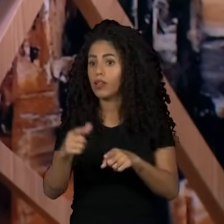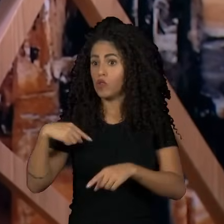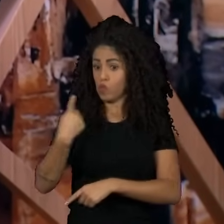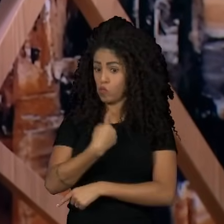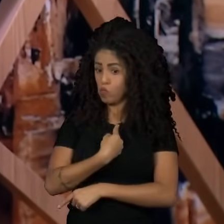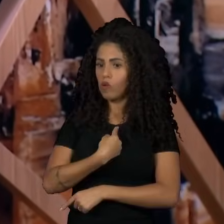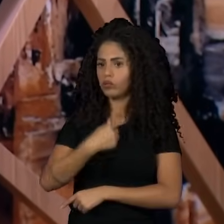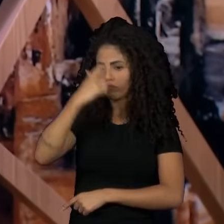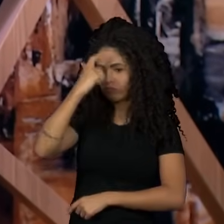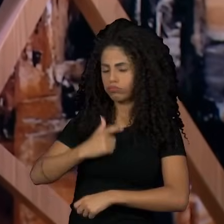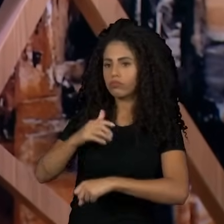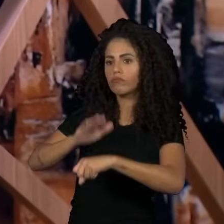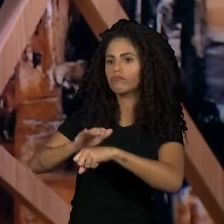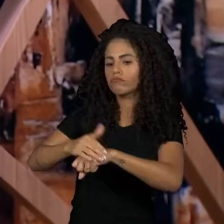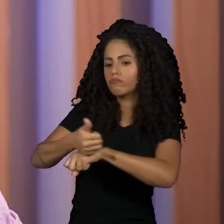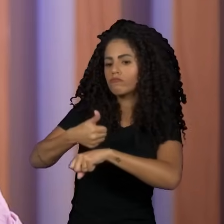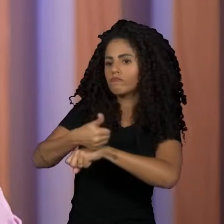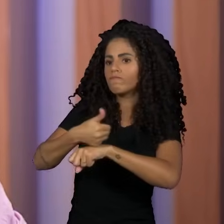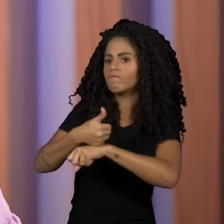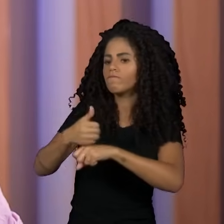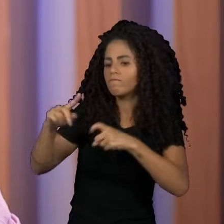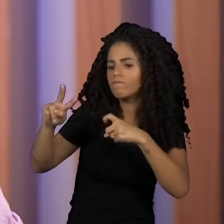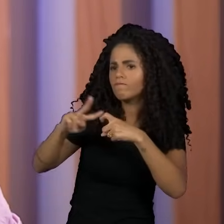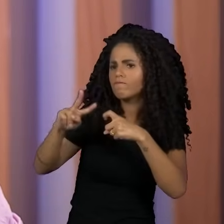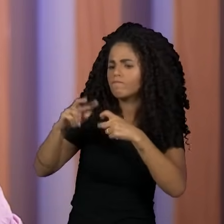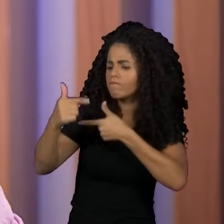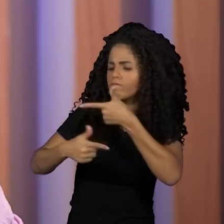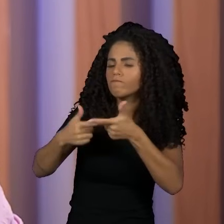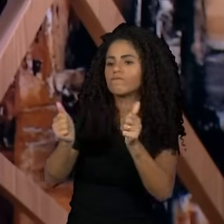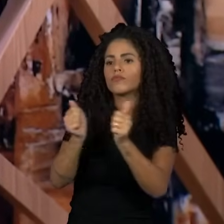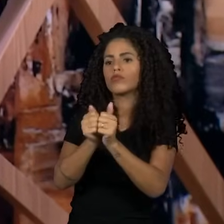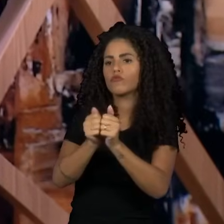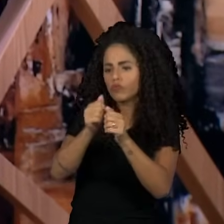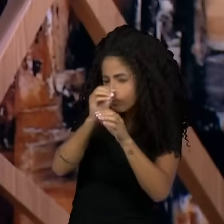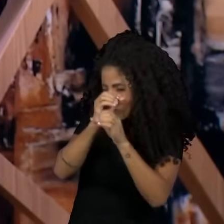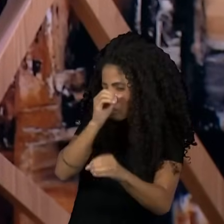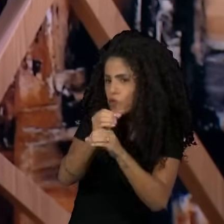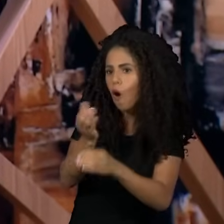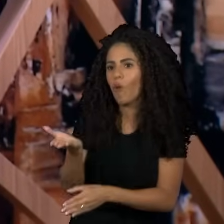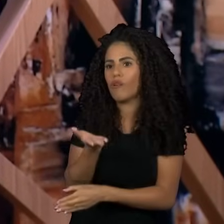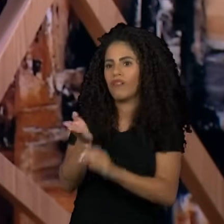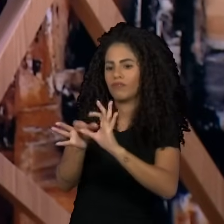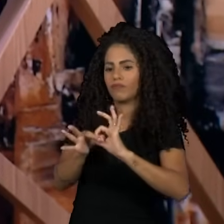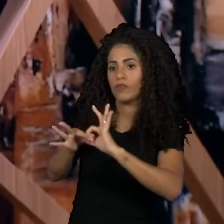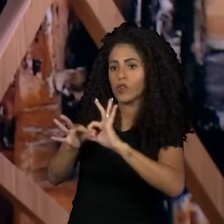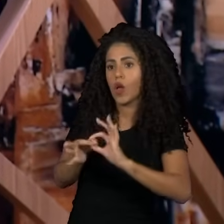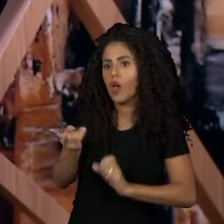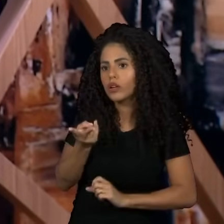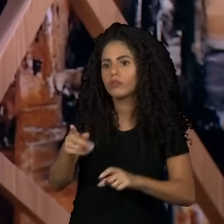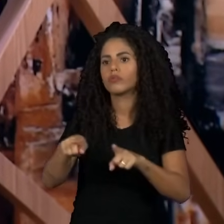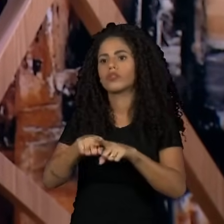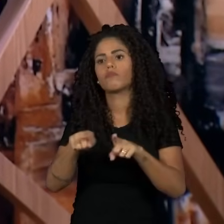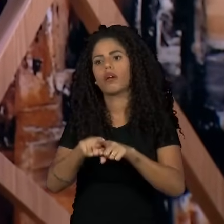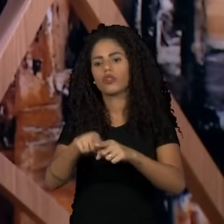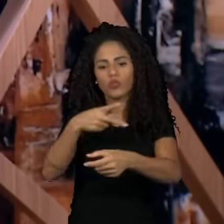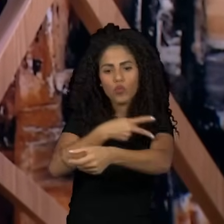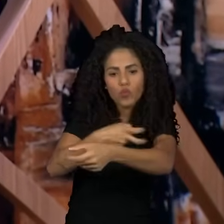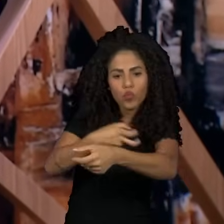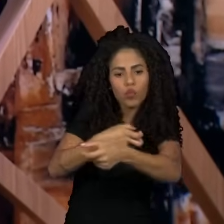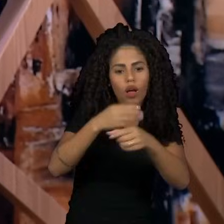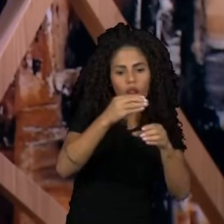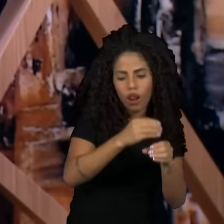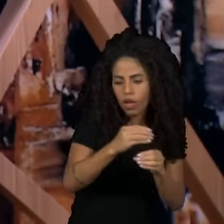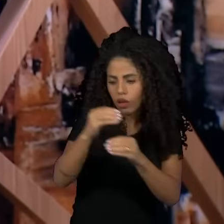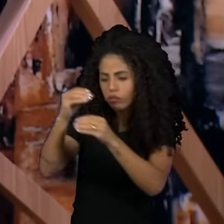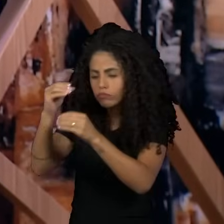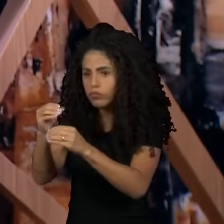caso, a gente trabalha com outros profissionais, muito com os biólogos, né? Mas principalmente com a parte de coleta de exames laboratoriais e